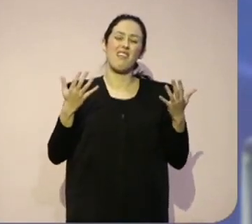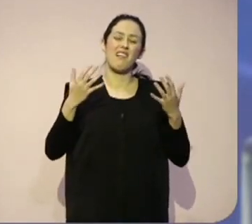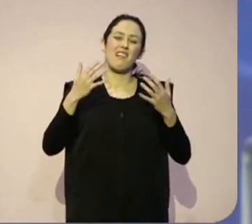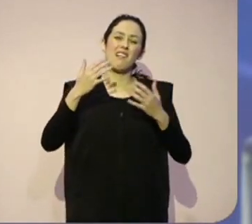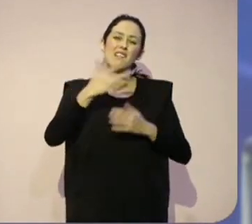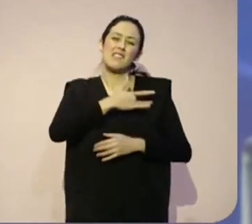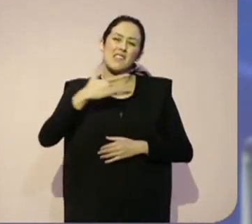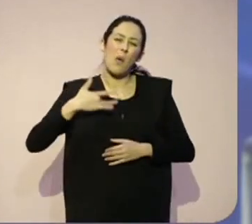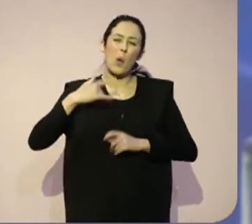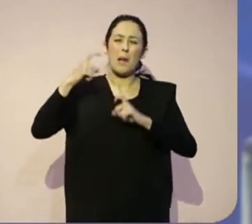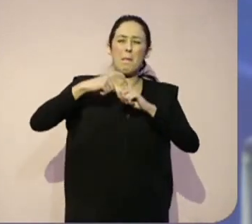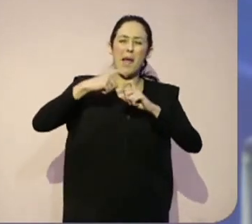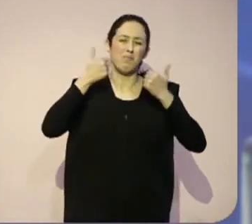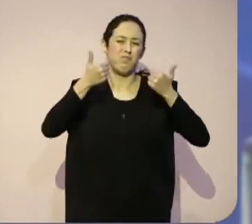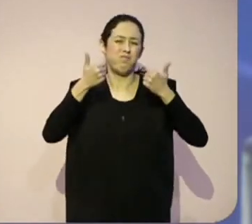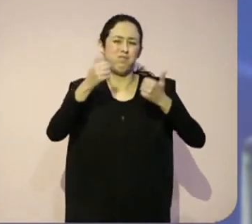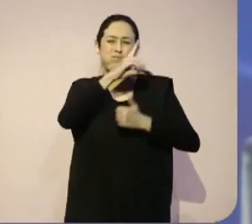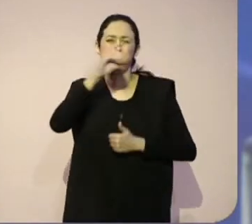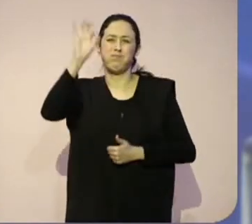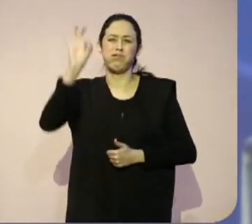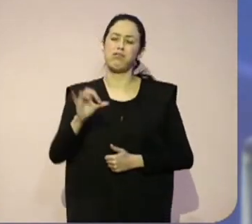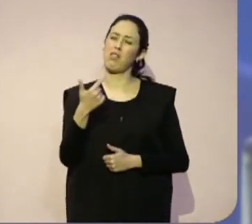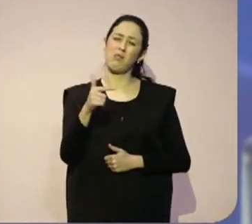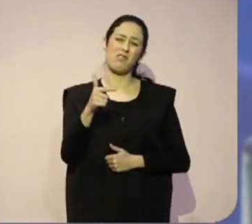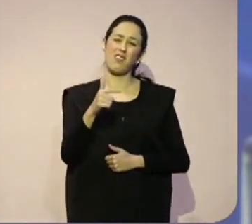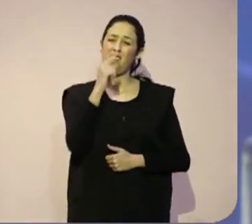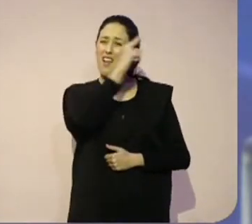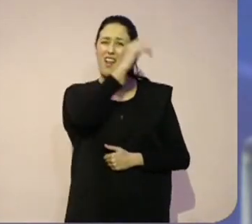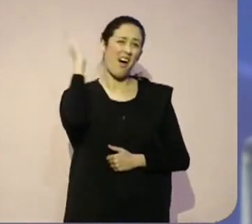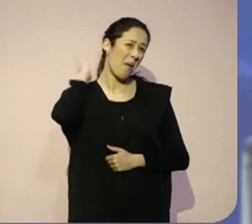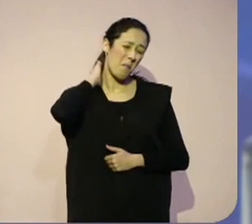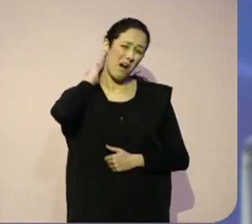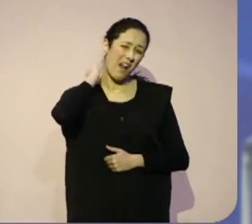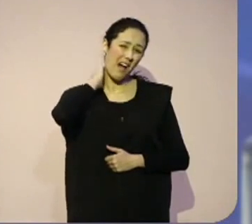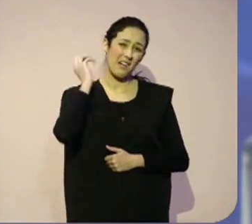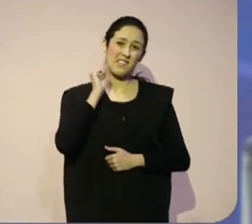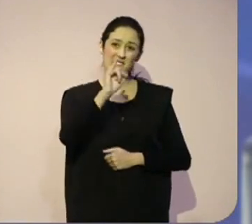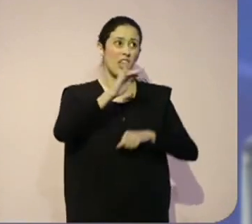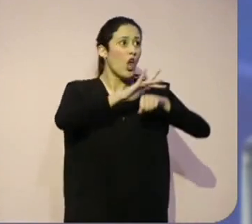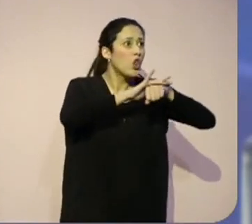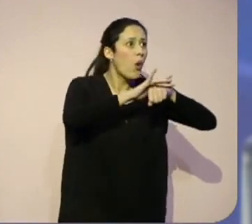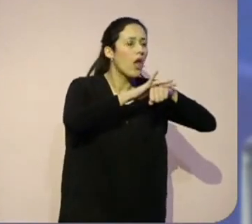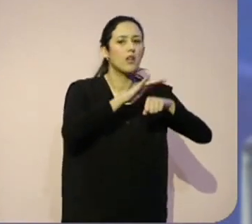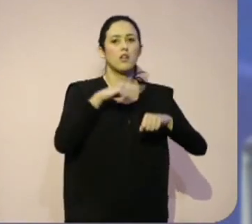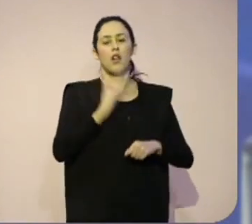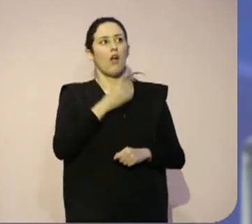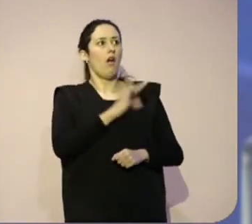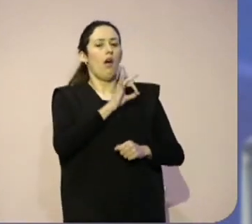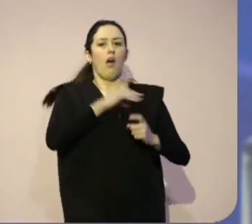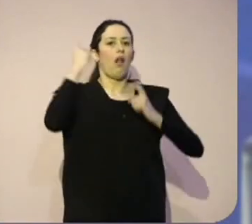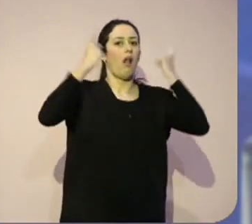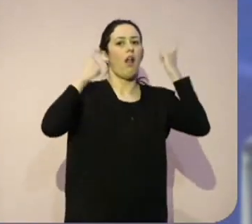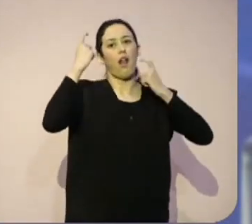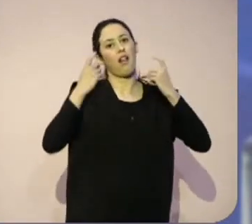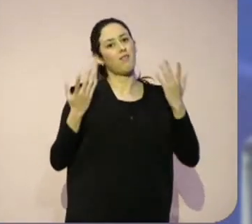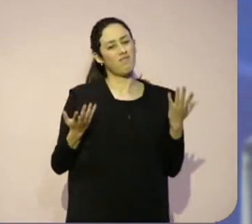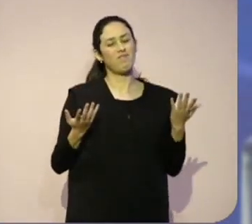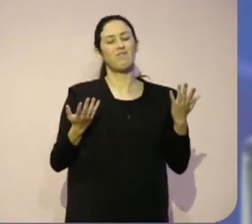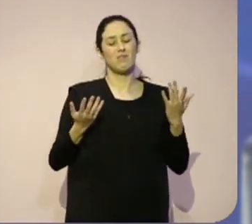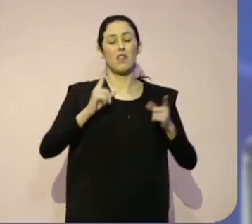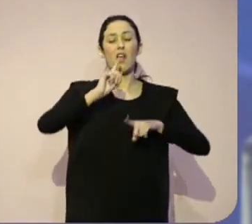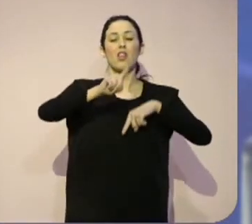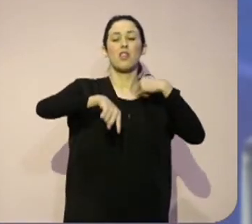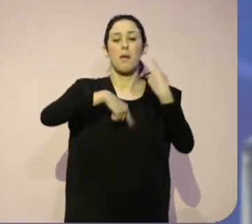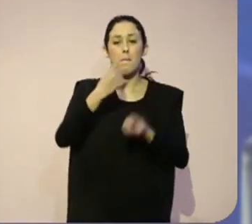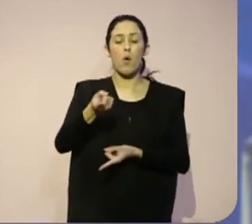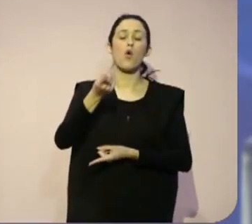recurso. Então, qualquer pessoa que adoece lá, a gente já fica com medo. Na sequência, eu recebi a notícia que a minha irmã